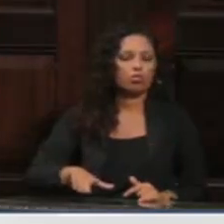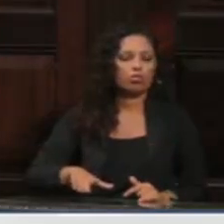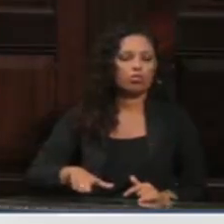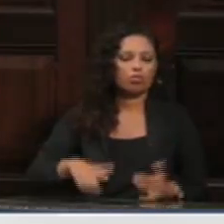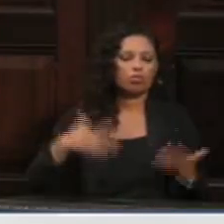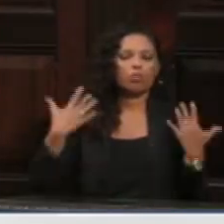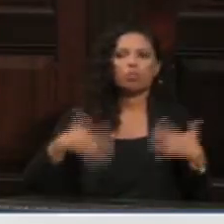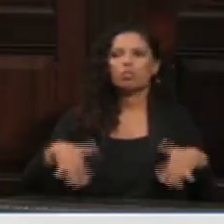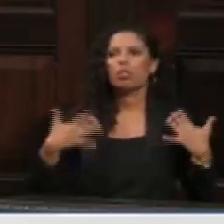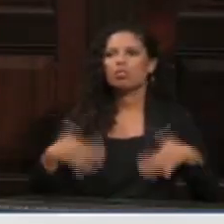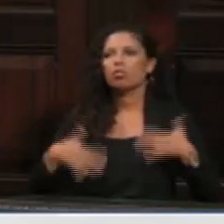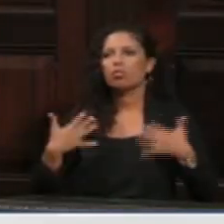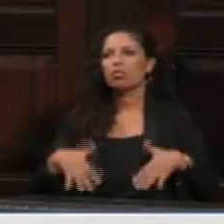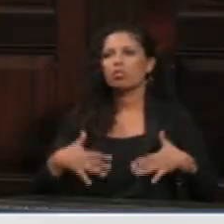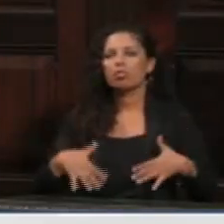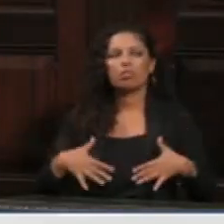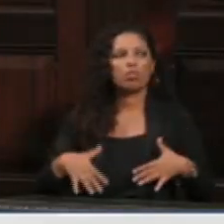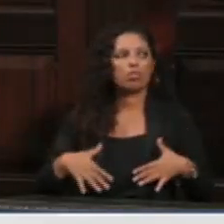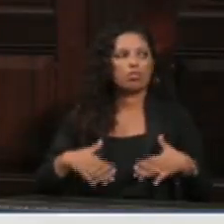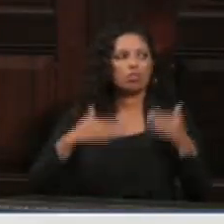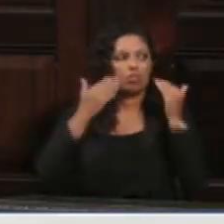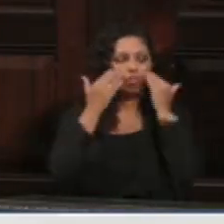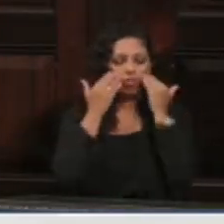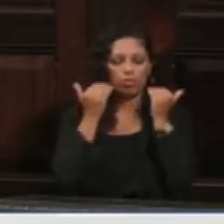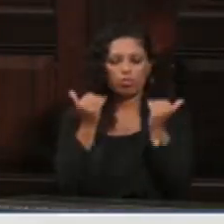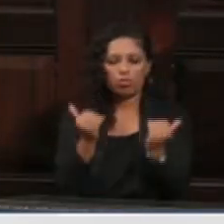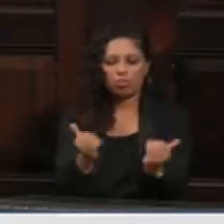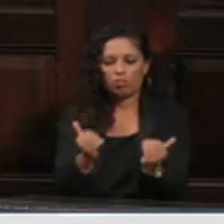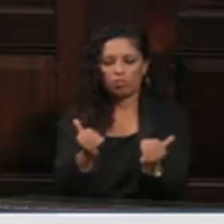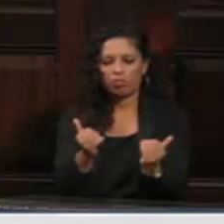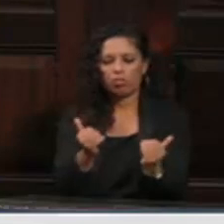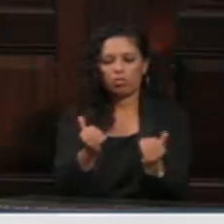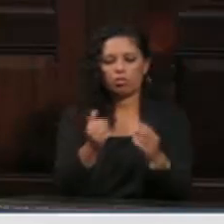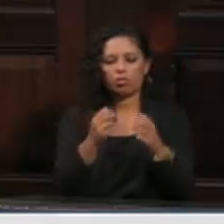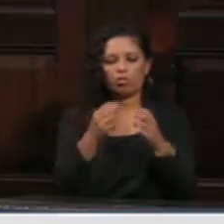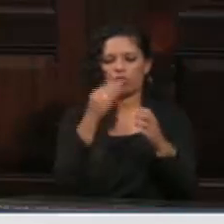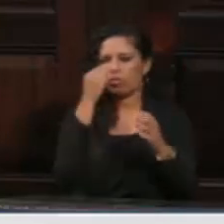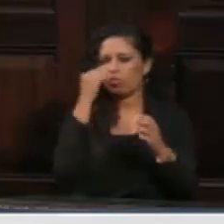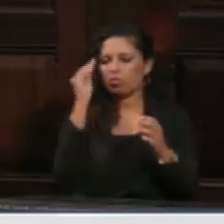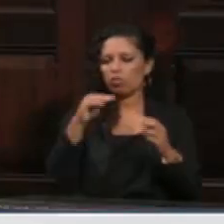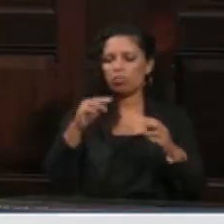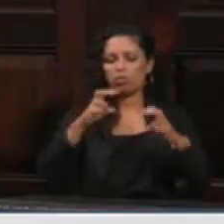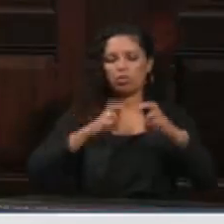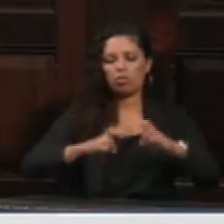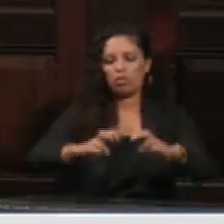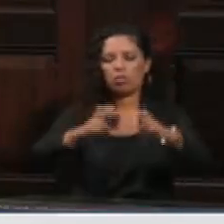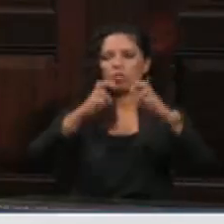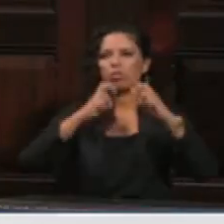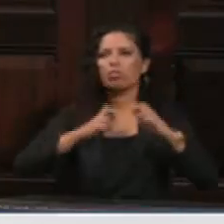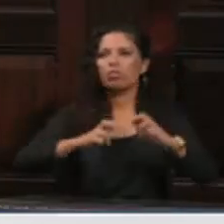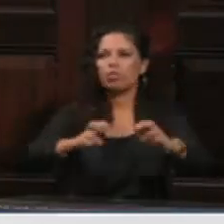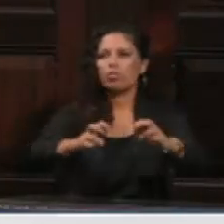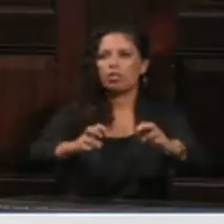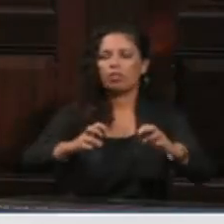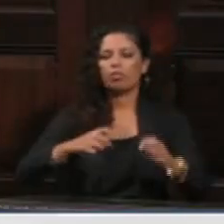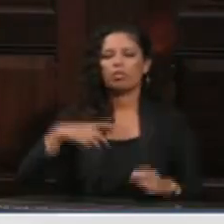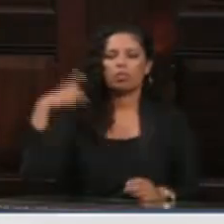dramático que só demonstra o descaso da supervia. Nobre deputada